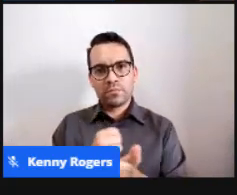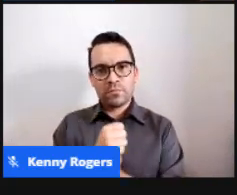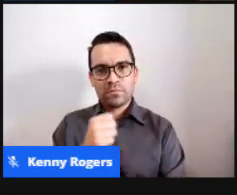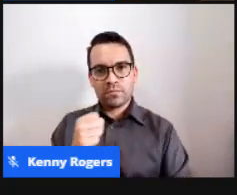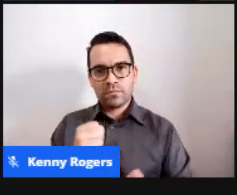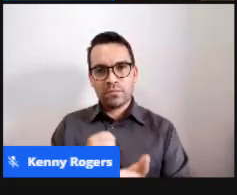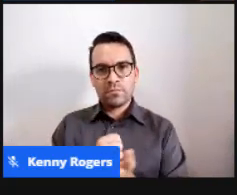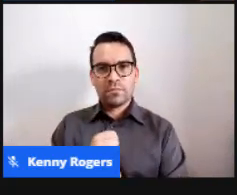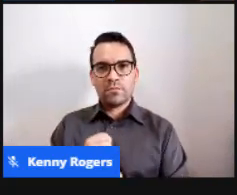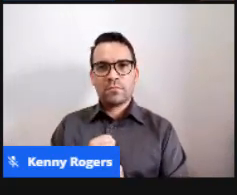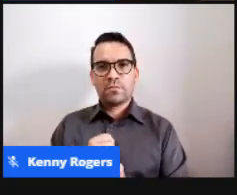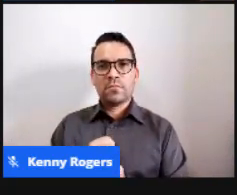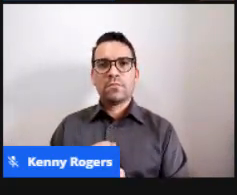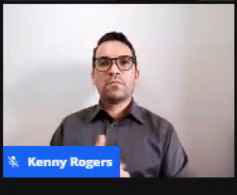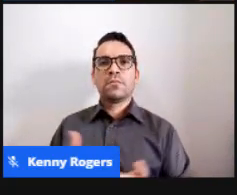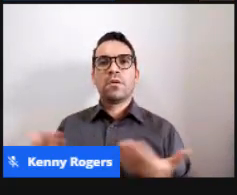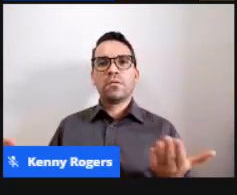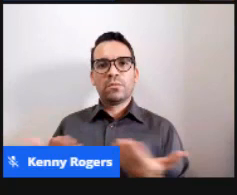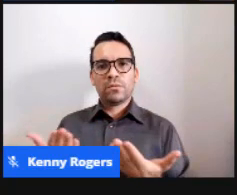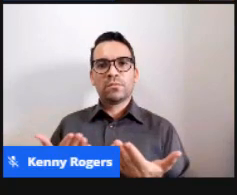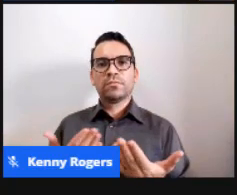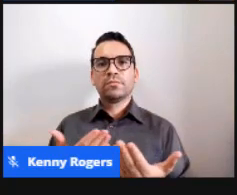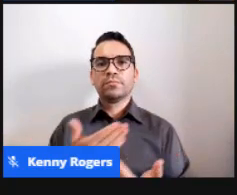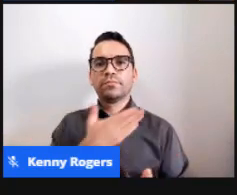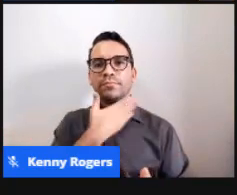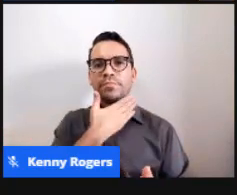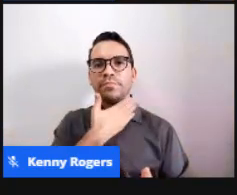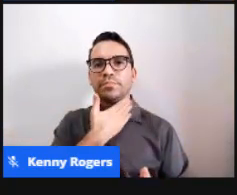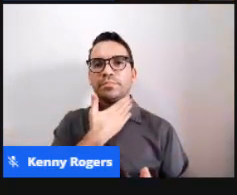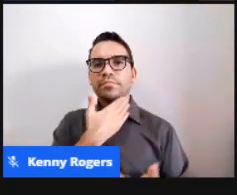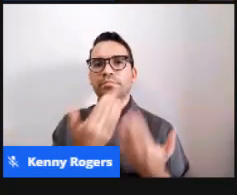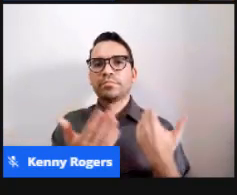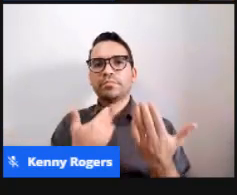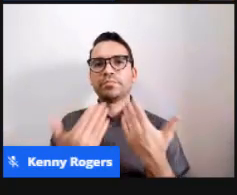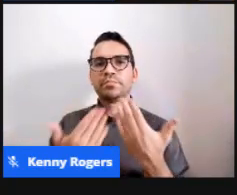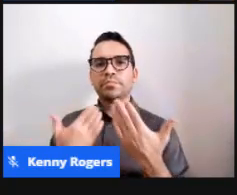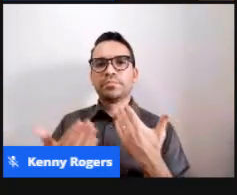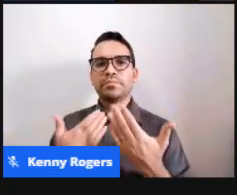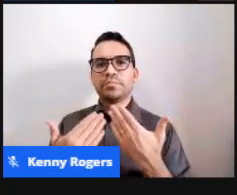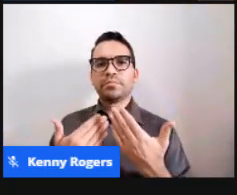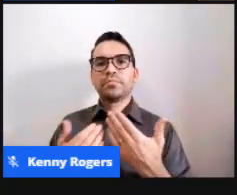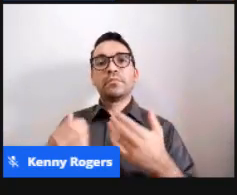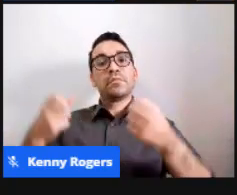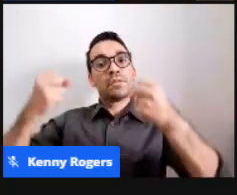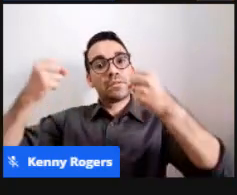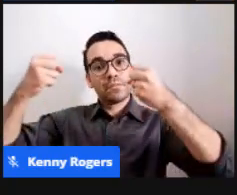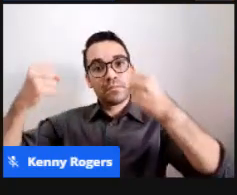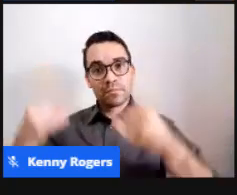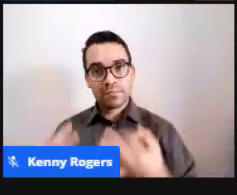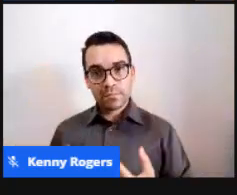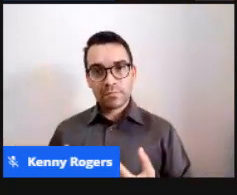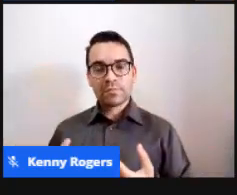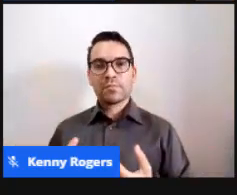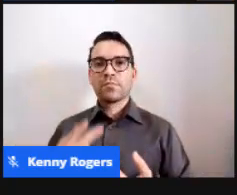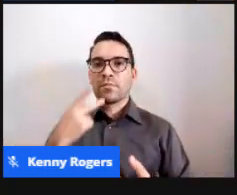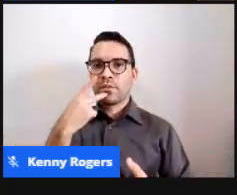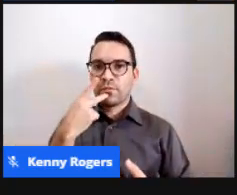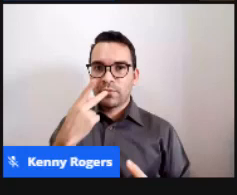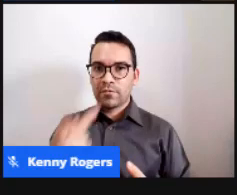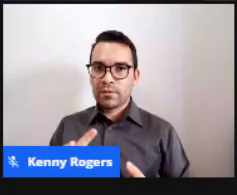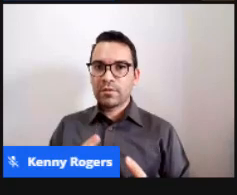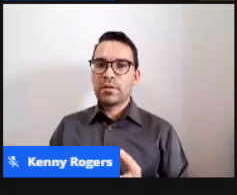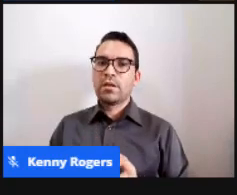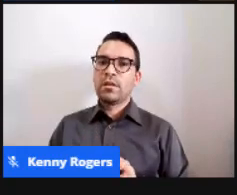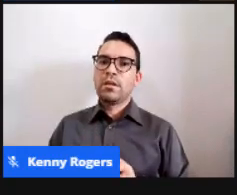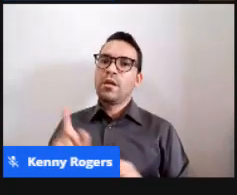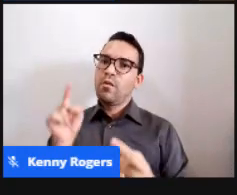esse nosso bate-papo era para deixar bem claro sobre isso. Né? Então, é isso que eu gostaria de falar hoje para vocês. E